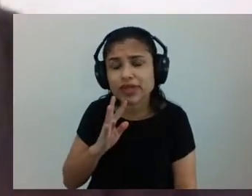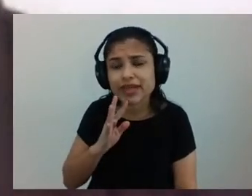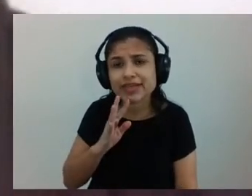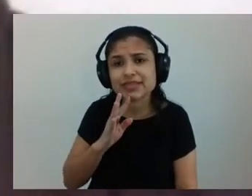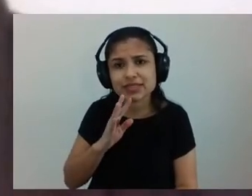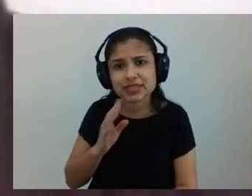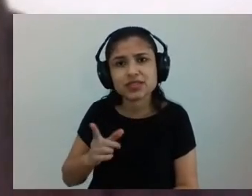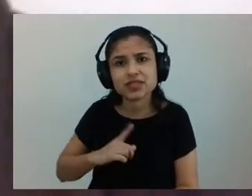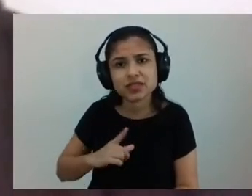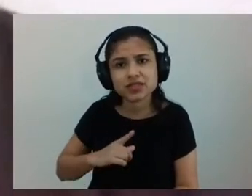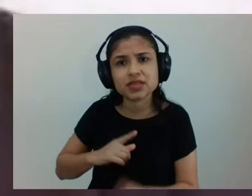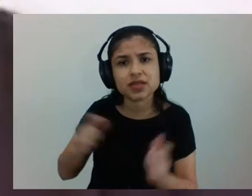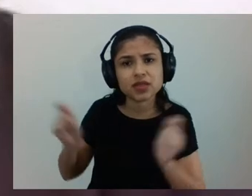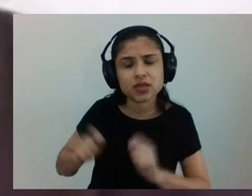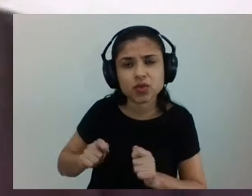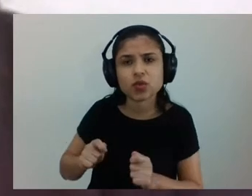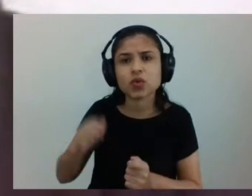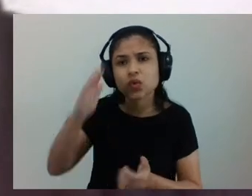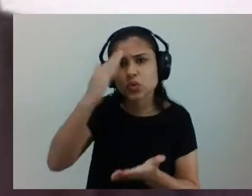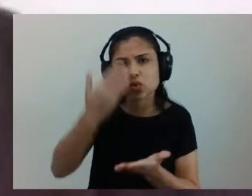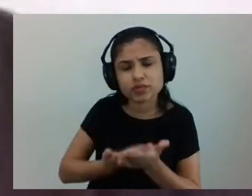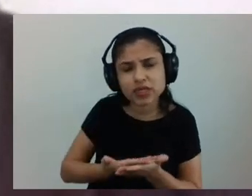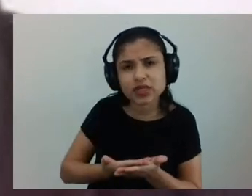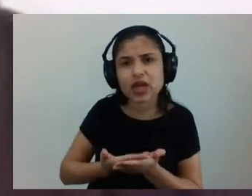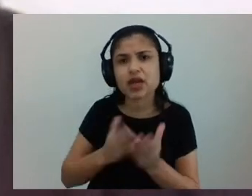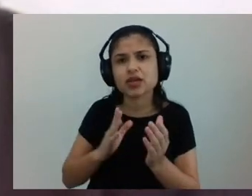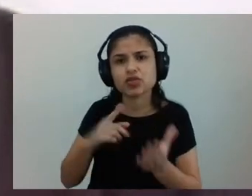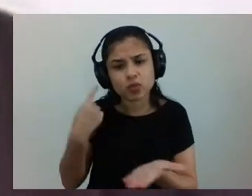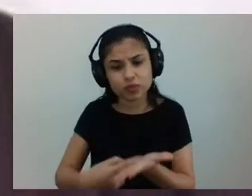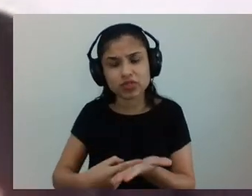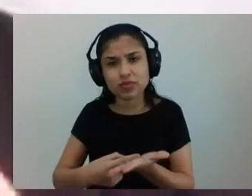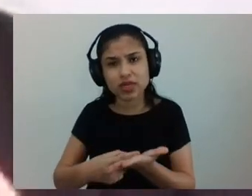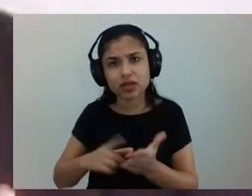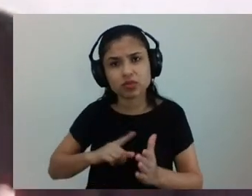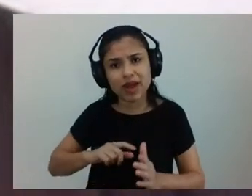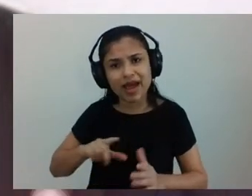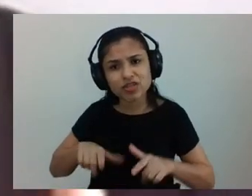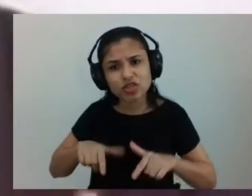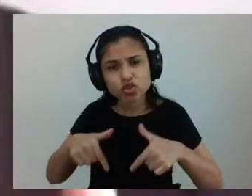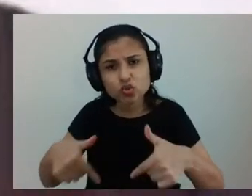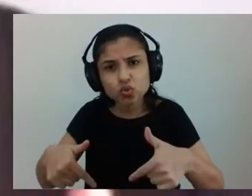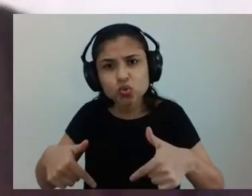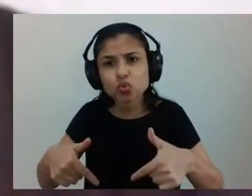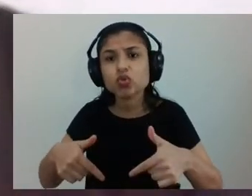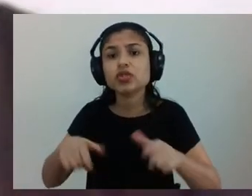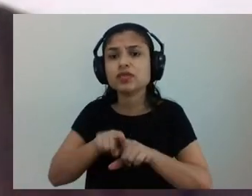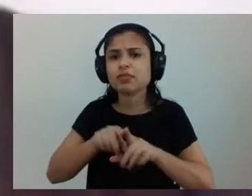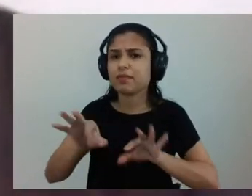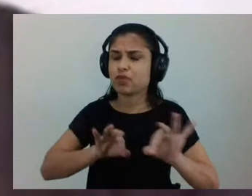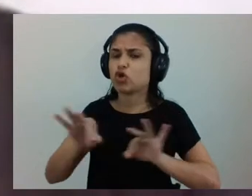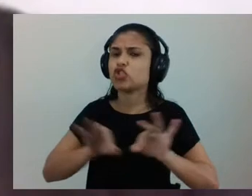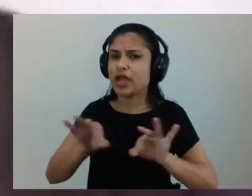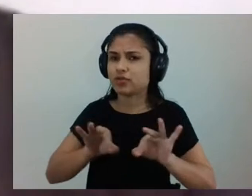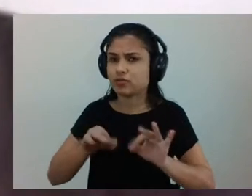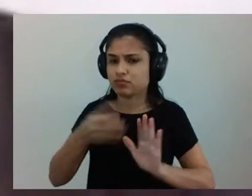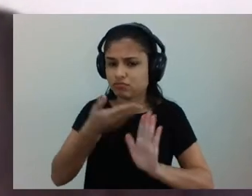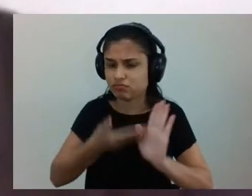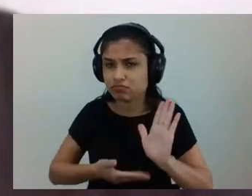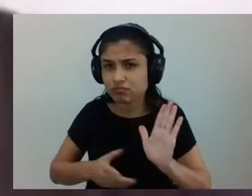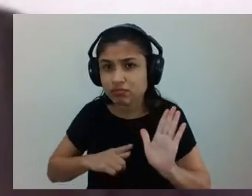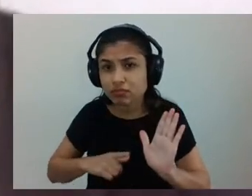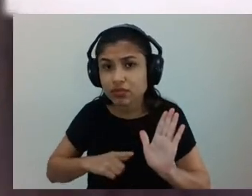temos: credibilidade, comprometimento, atitude e os projetos em si. Mas tendo os projetos e as